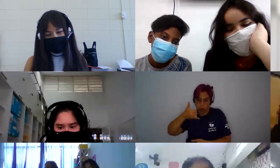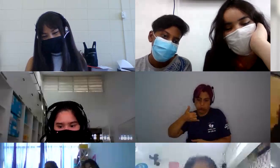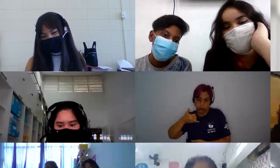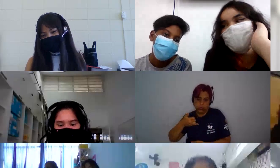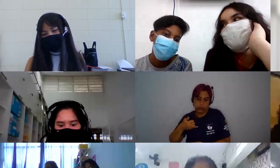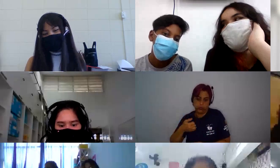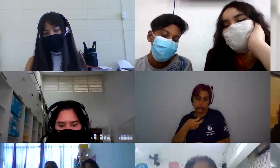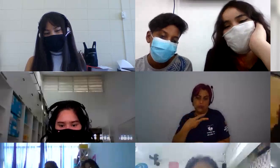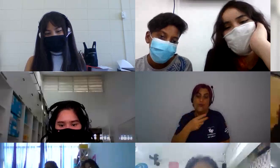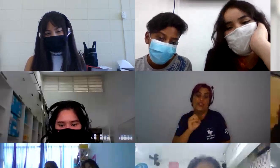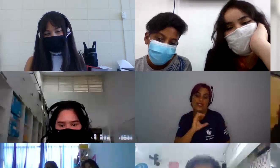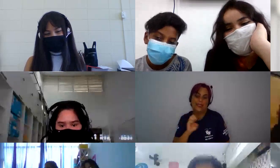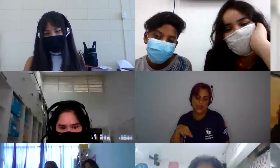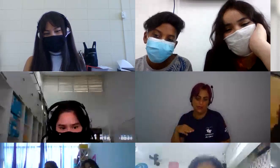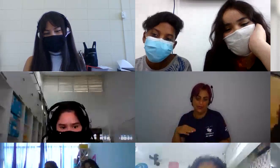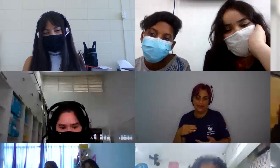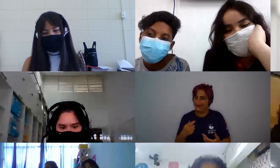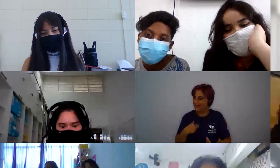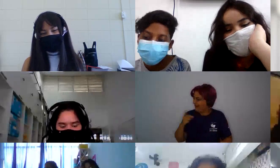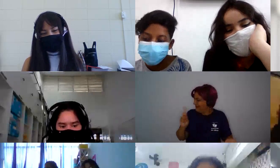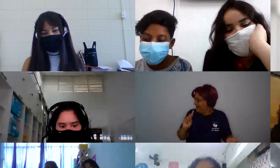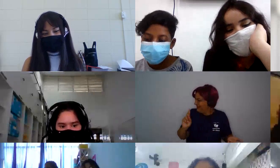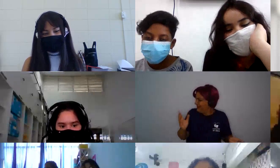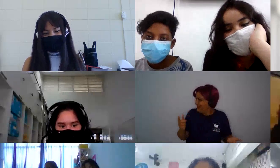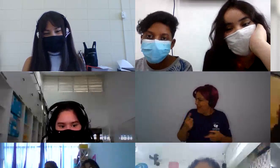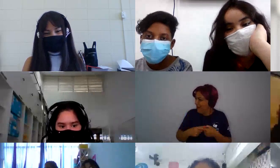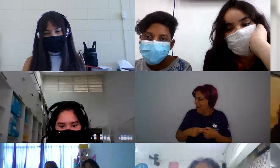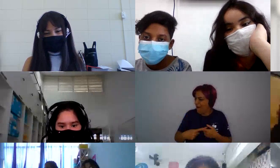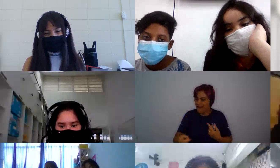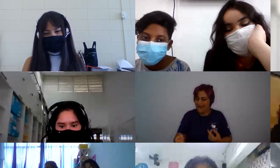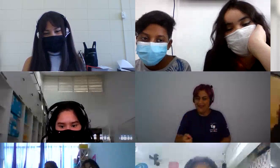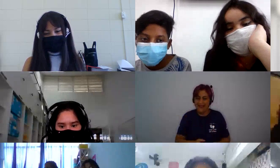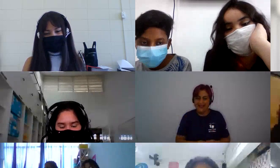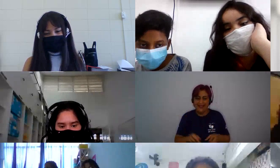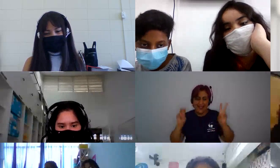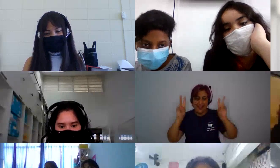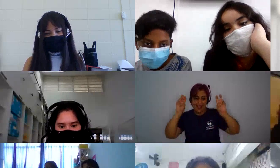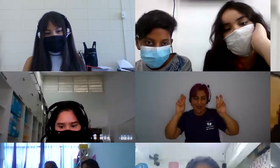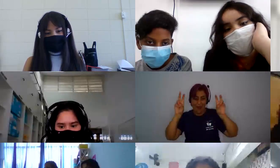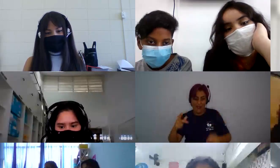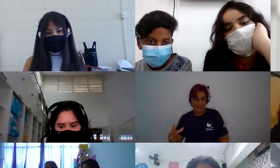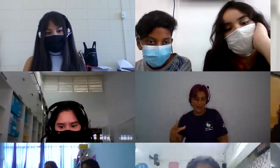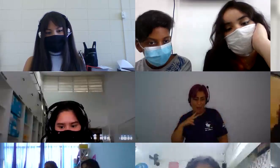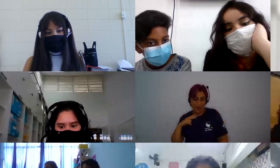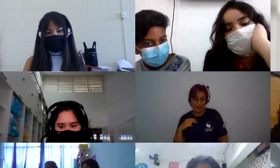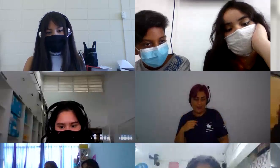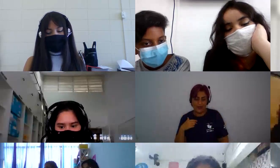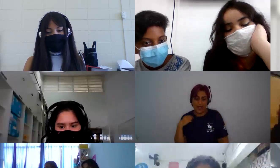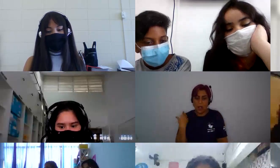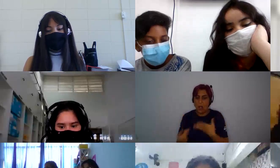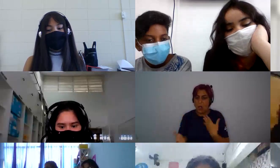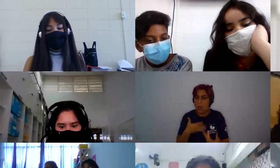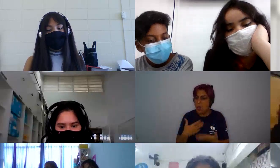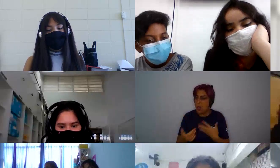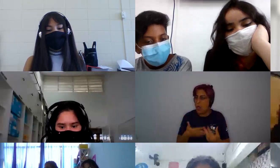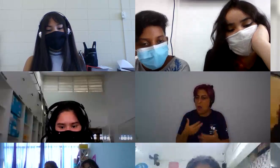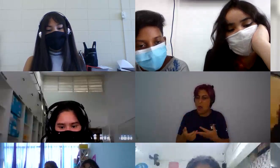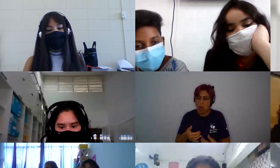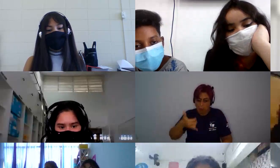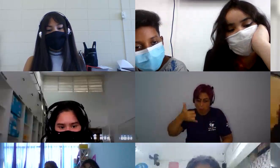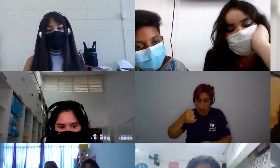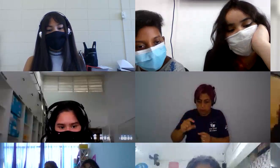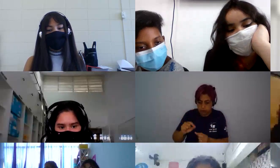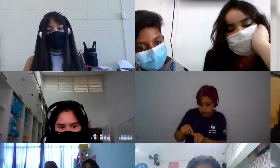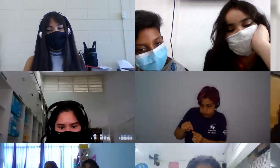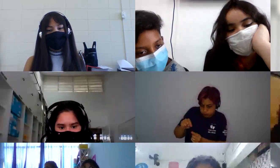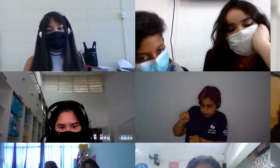quê? Porque isso é um assunto tão íntimo, é tão particular, é tão nosso que não interessa pra pessoa saber o tamanho do meu cocô.